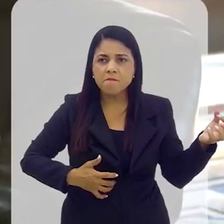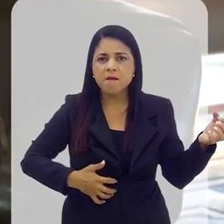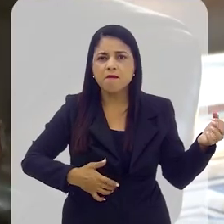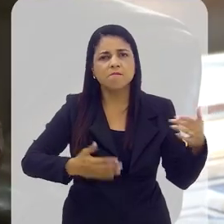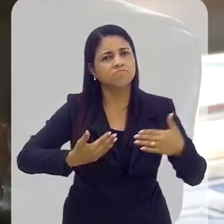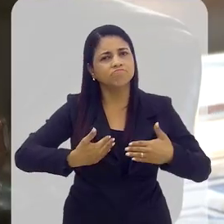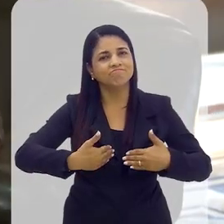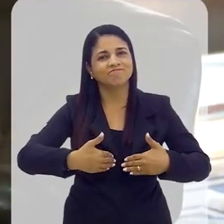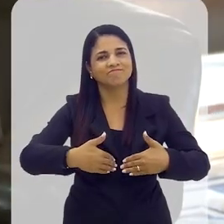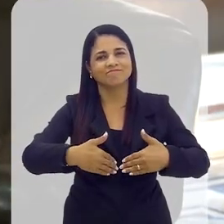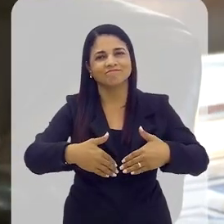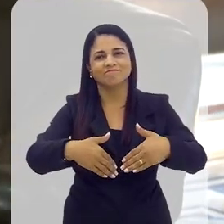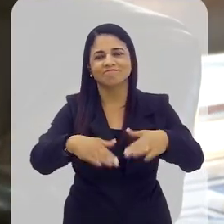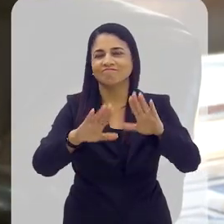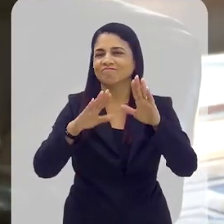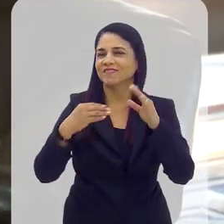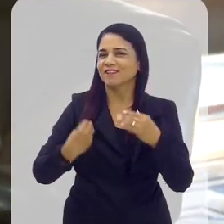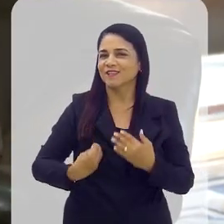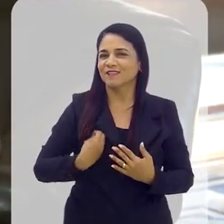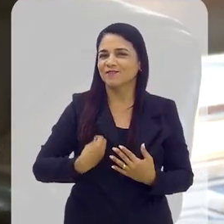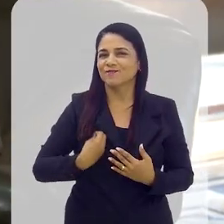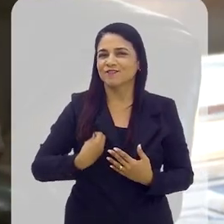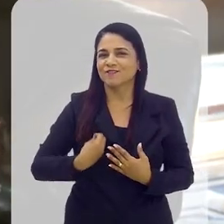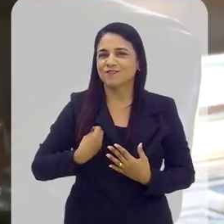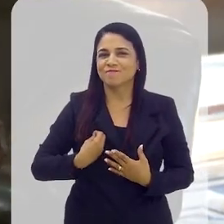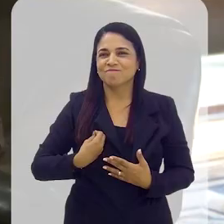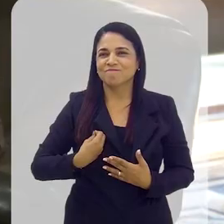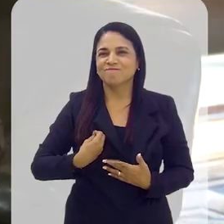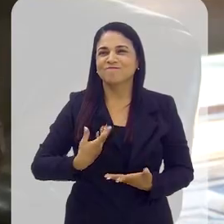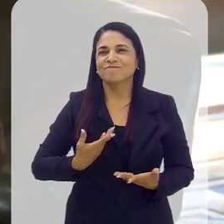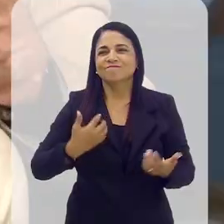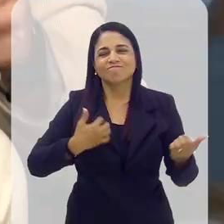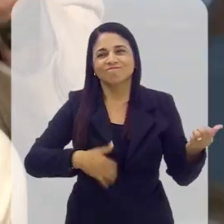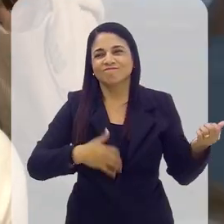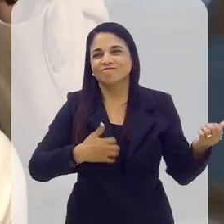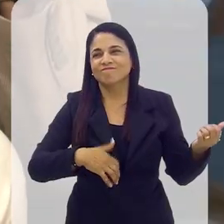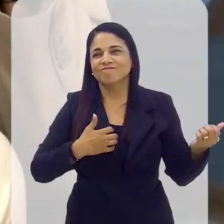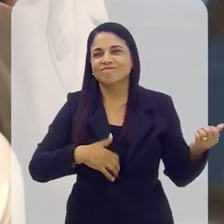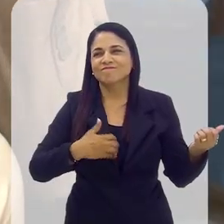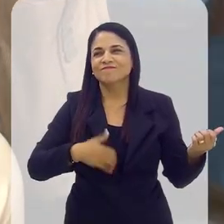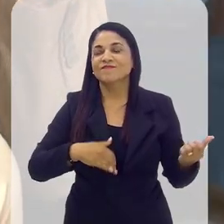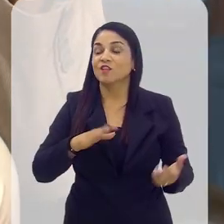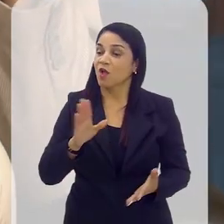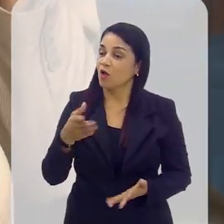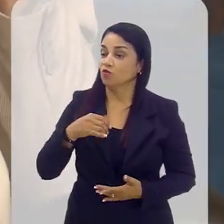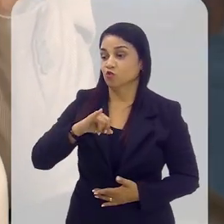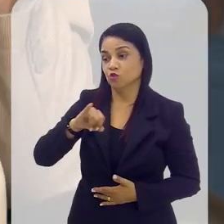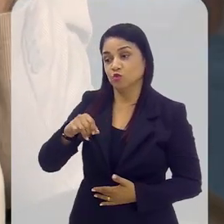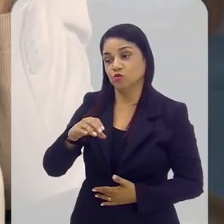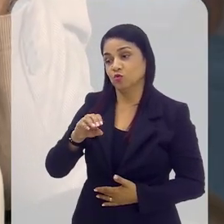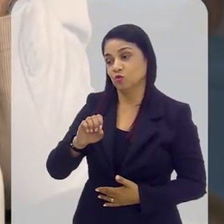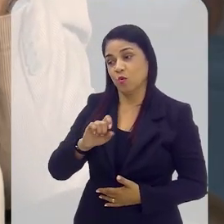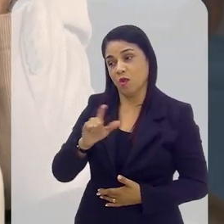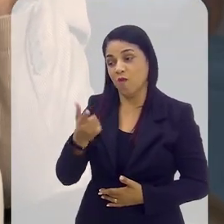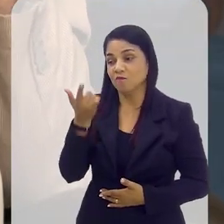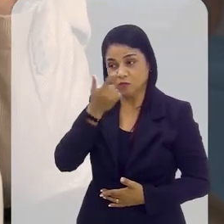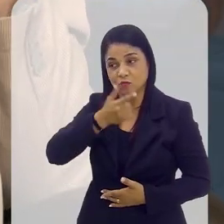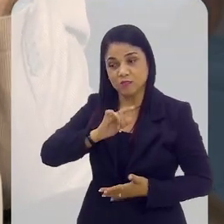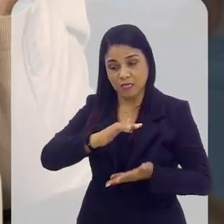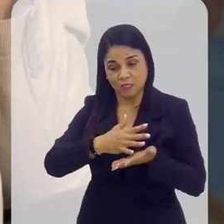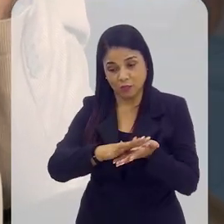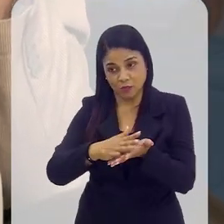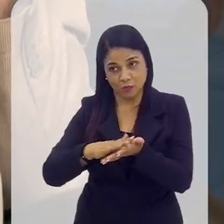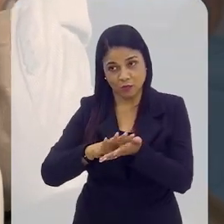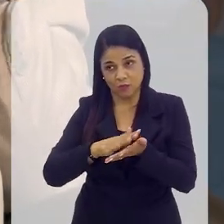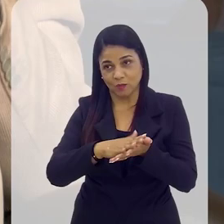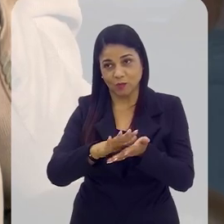posição e fui... Aí dali em diante, foi a vida toda. Pai, Joel, filho. Foi a vida toda. Joel, foi a vida toda. Você ainda pode tocar tamborim.